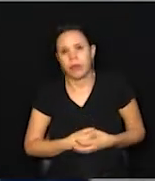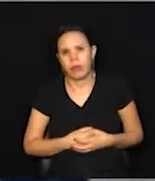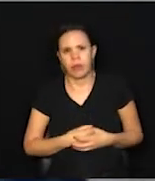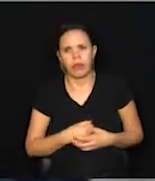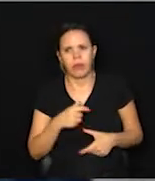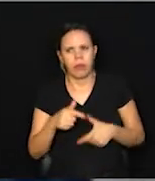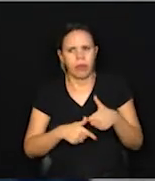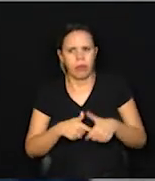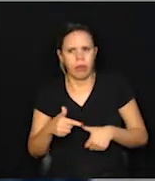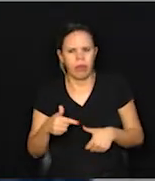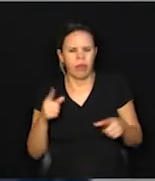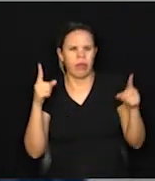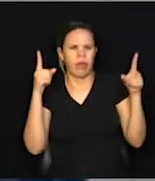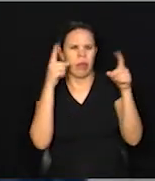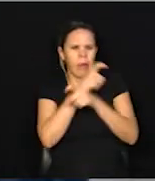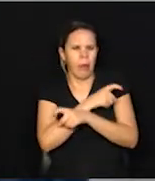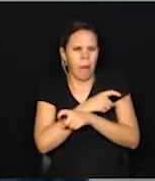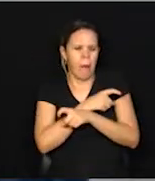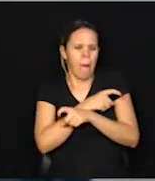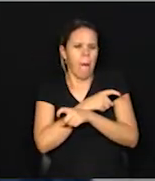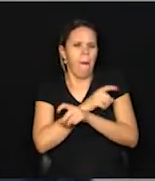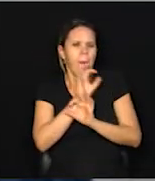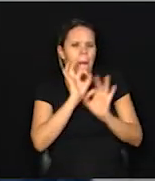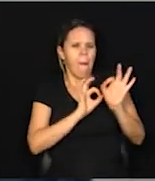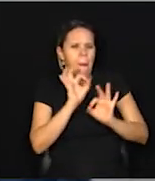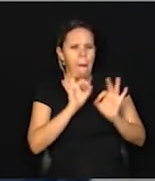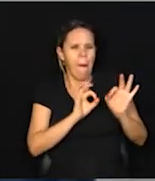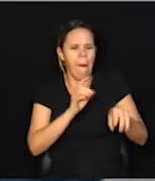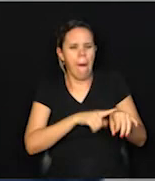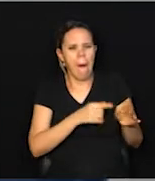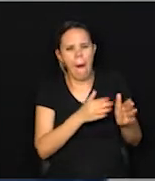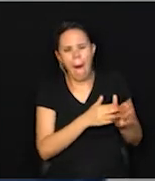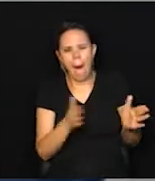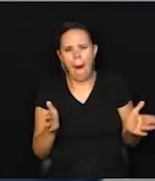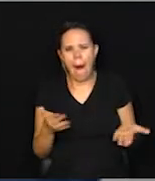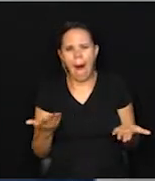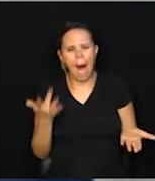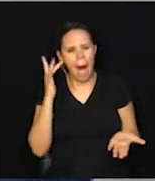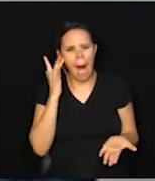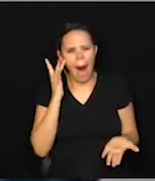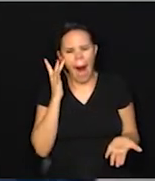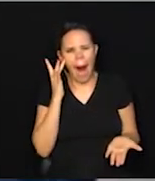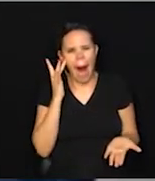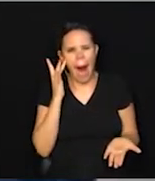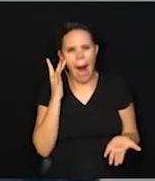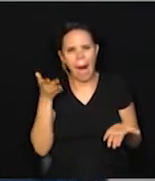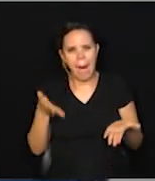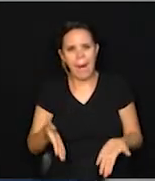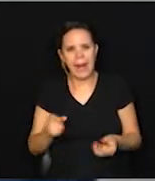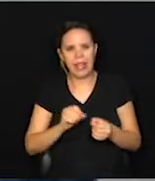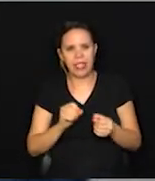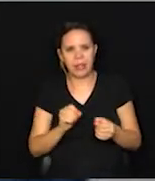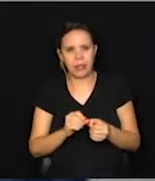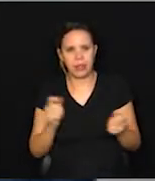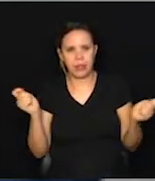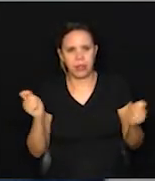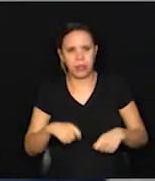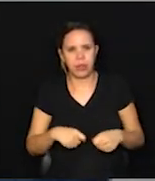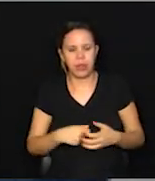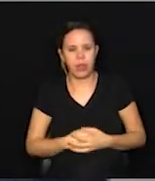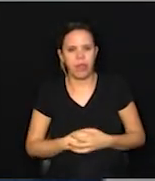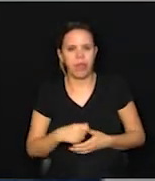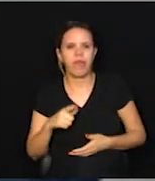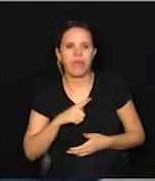dinâmica é muito complicada se organizada a curto prazo. Então, eu acho assim, eu acho que aqui nós fizemos o que pudemos,